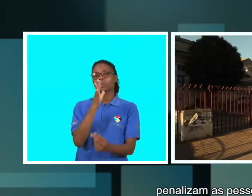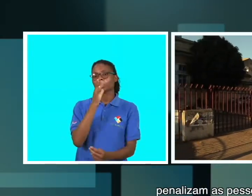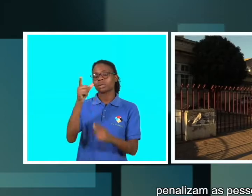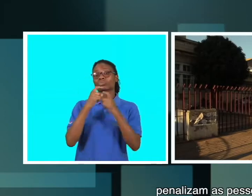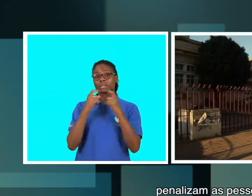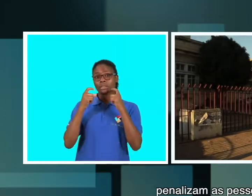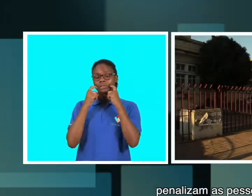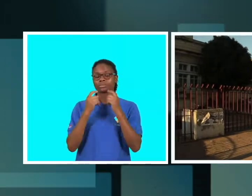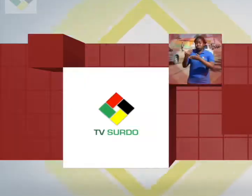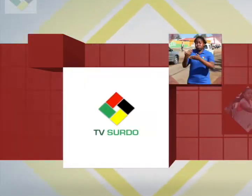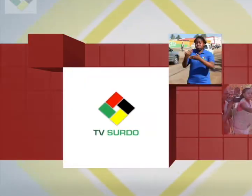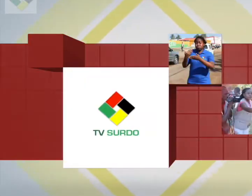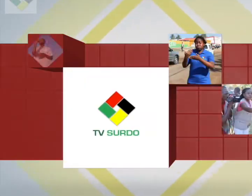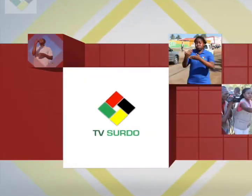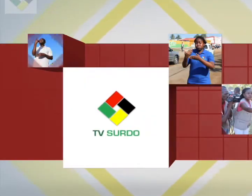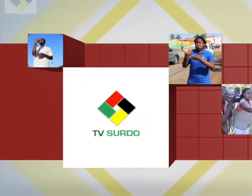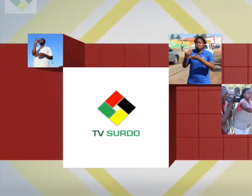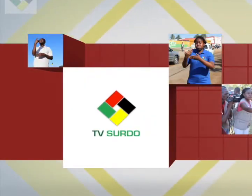oferecem esmola na rua.